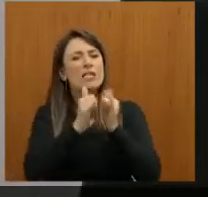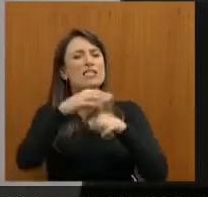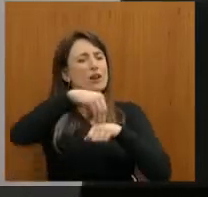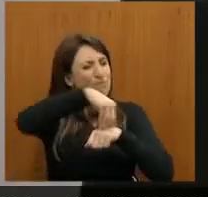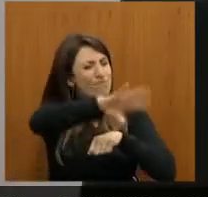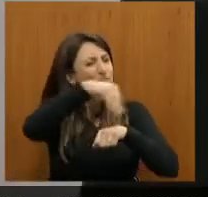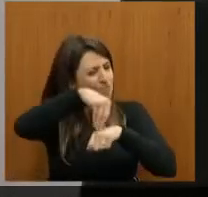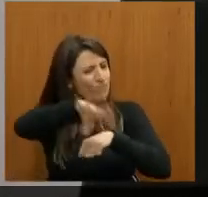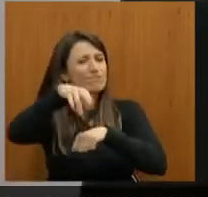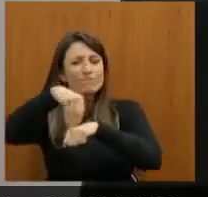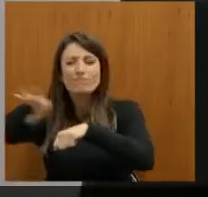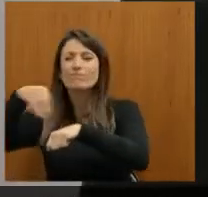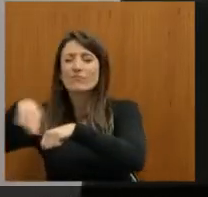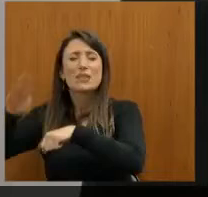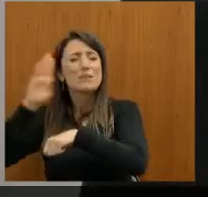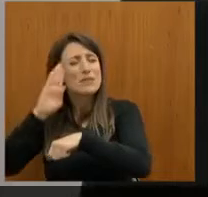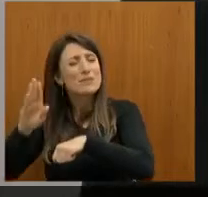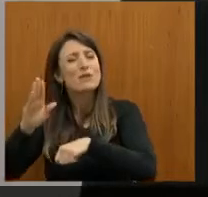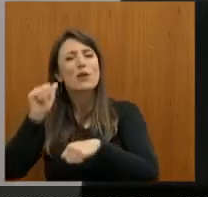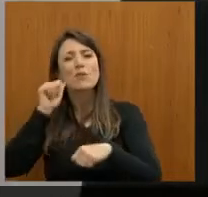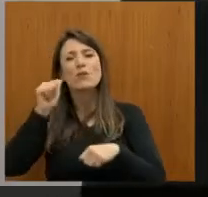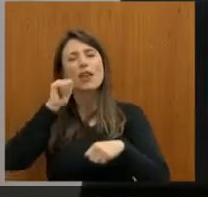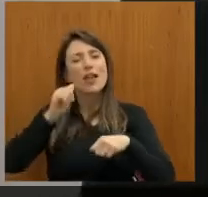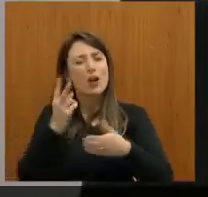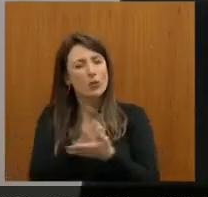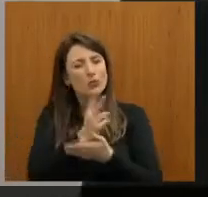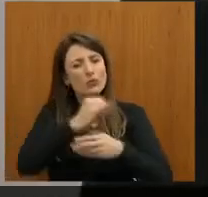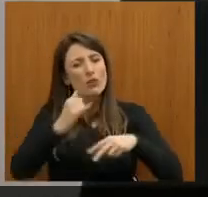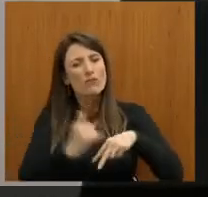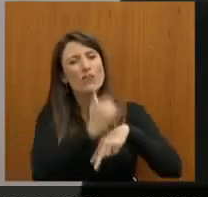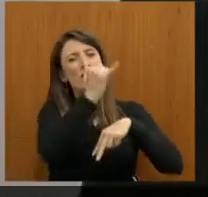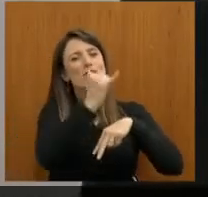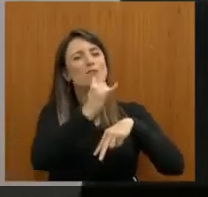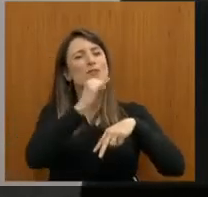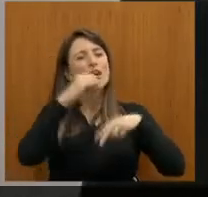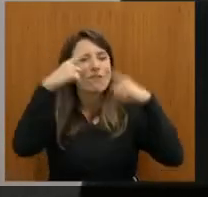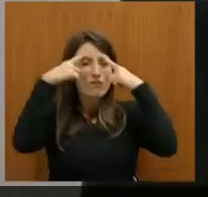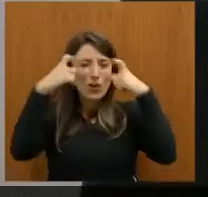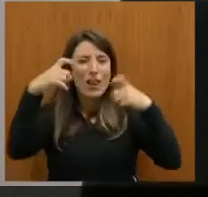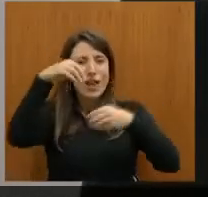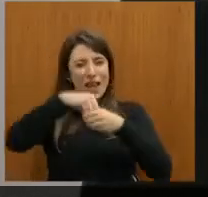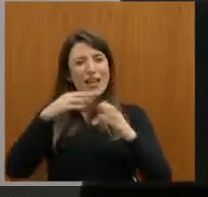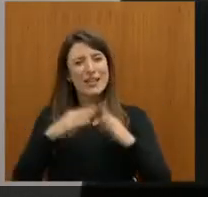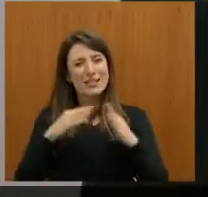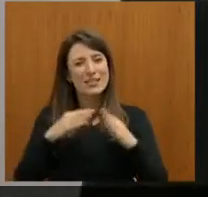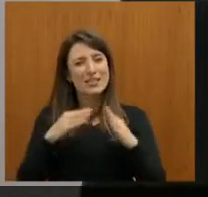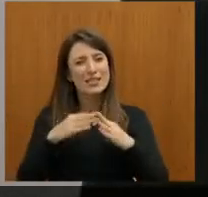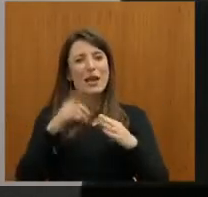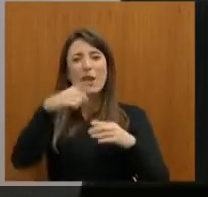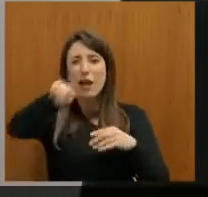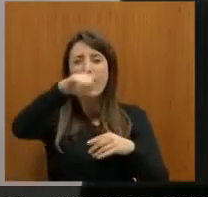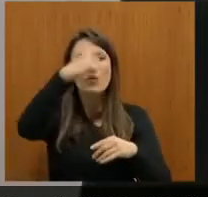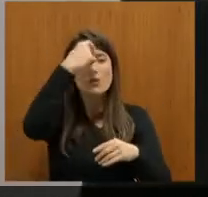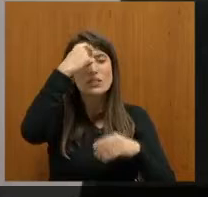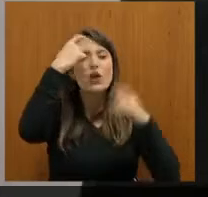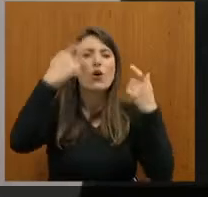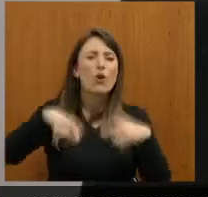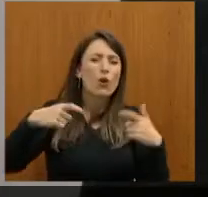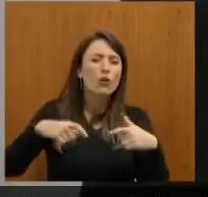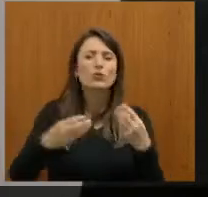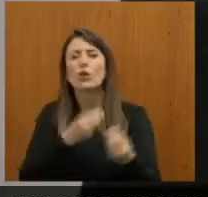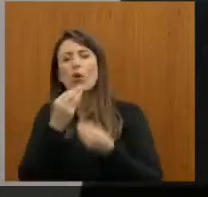conheçam seus direitos e saibam Como e onde pedir ajuda as inscrições para o workshop